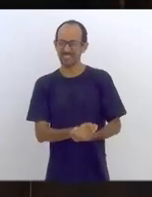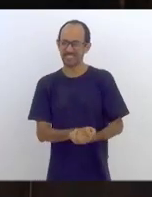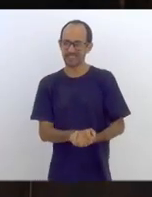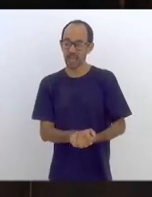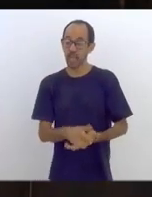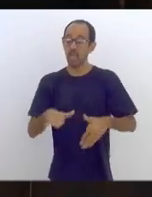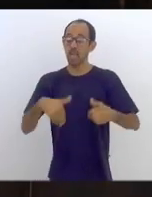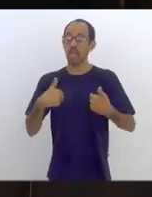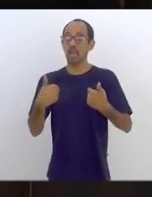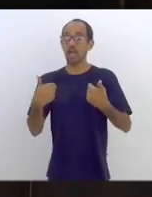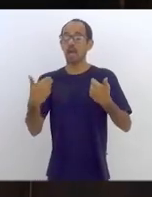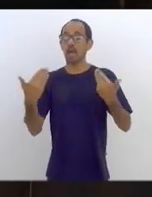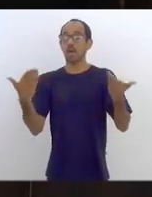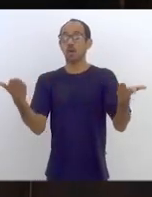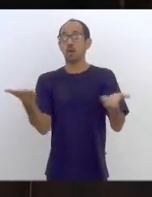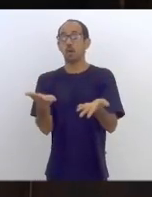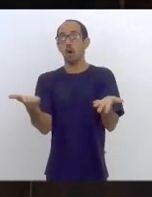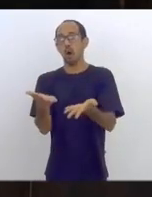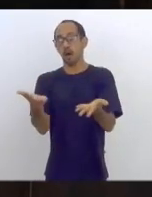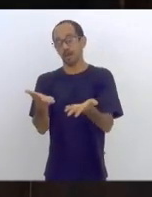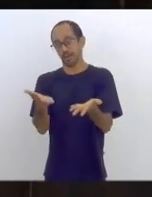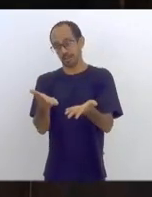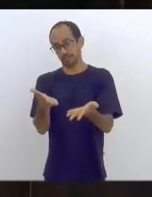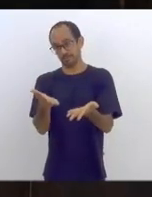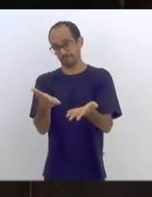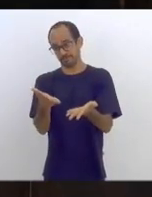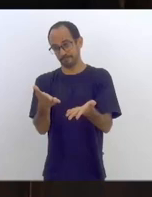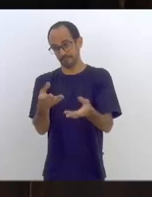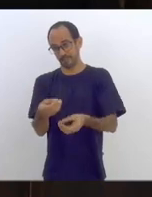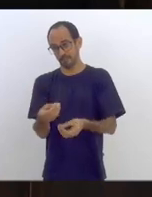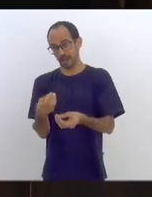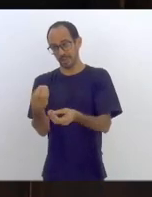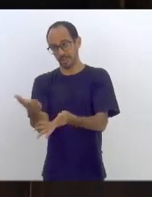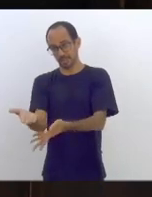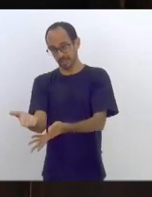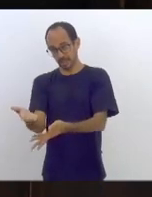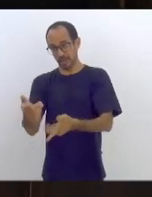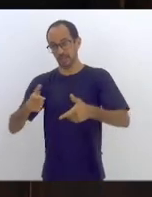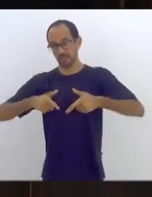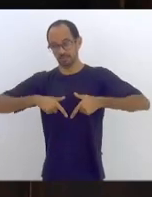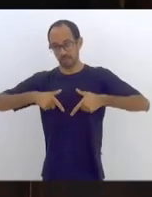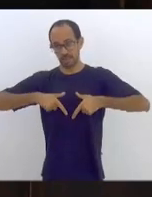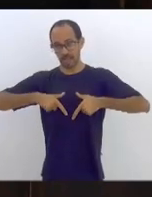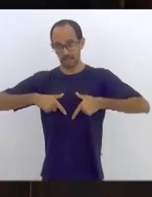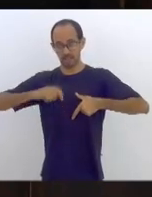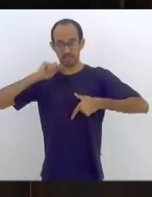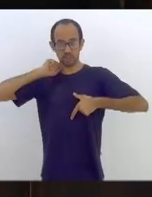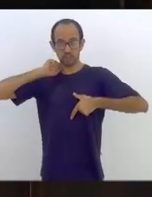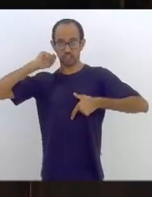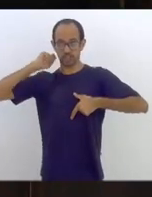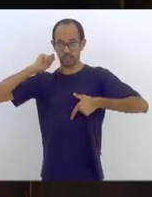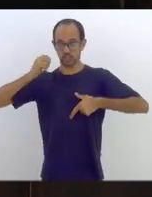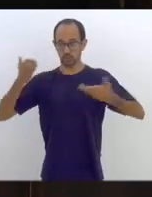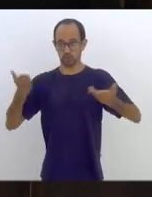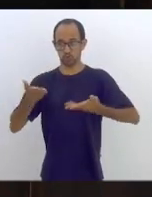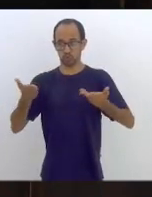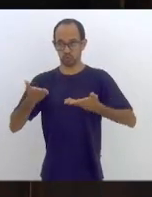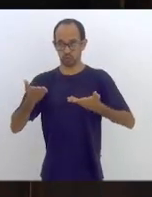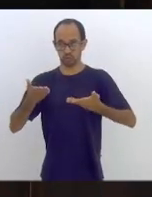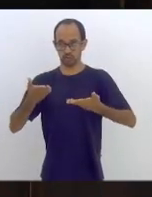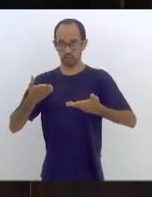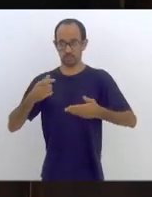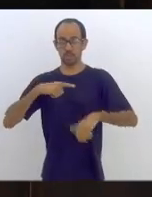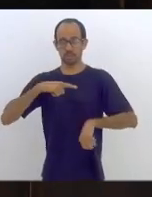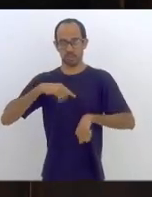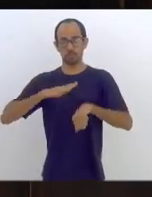vamos passar imediatamente para a entrega das medalhas Tiradentes dessa noite. Ainda tem mais prêmio,